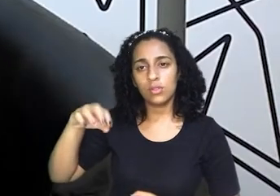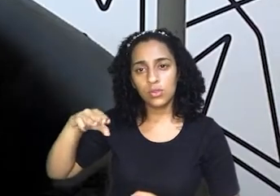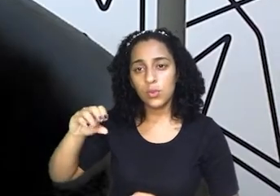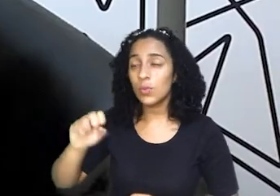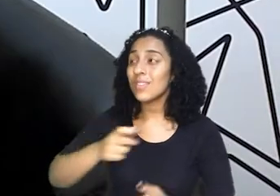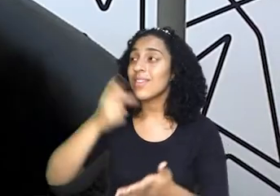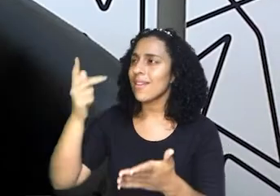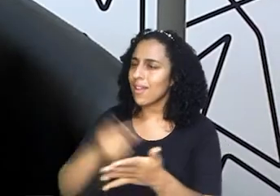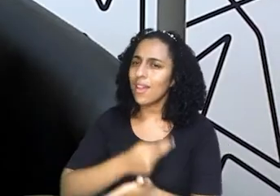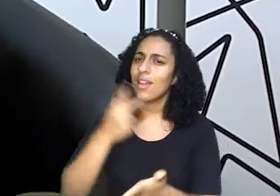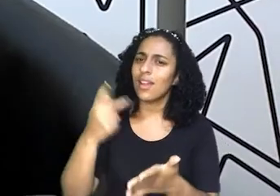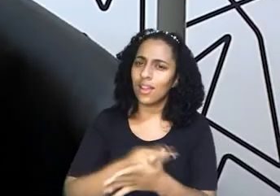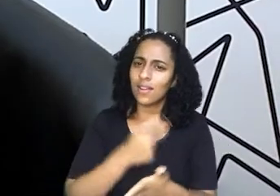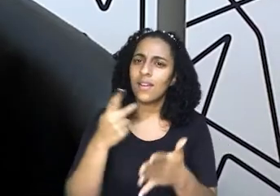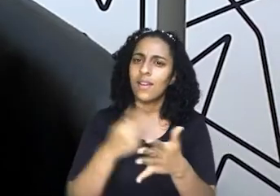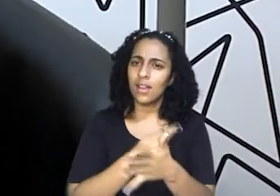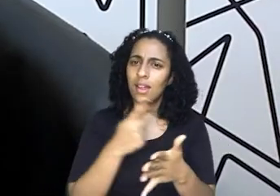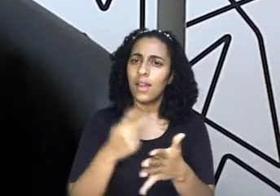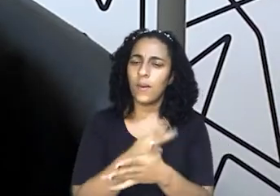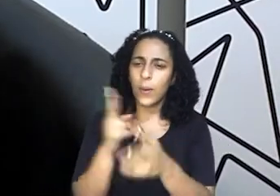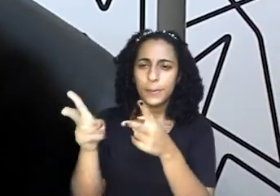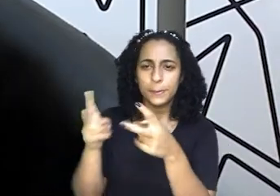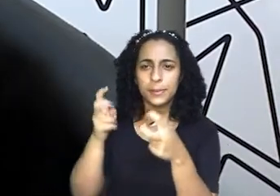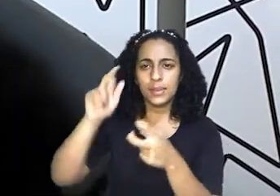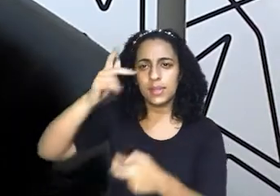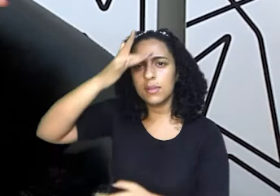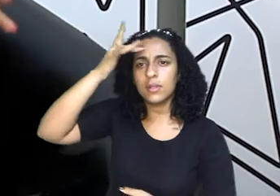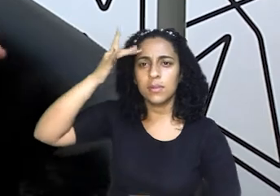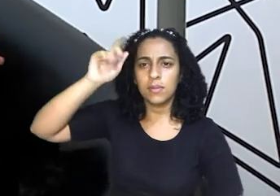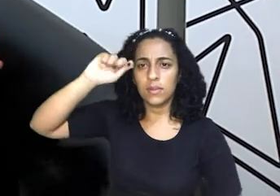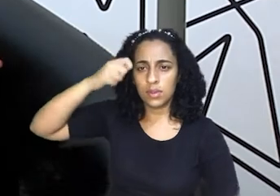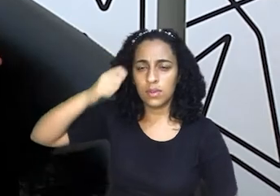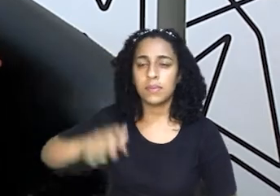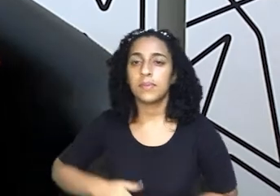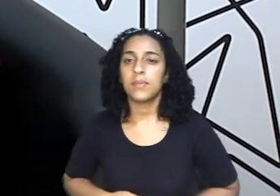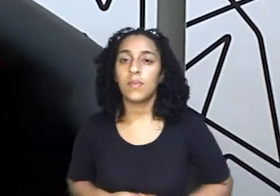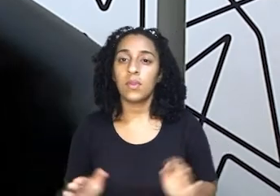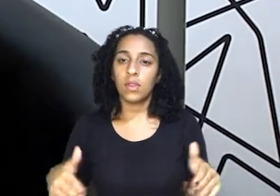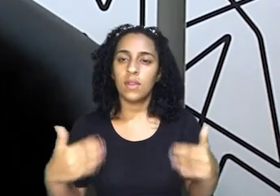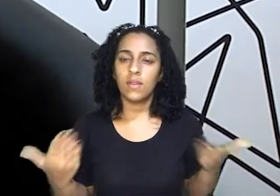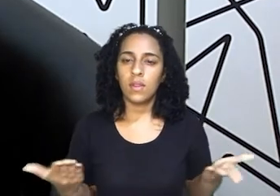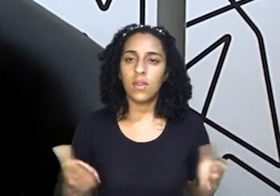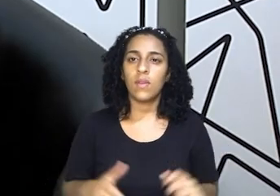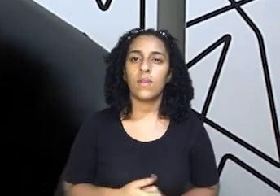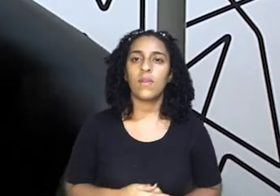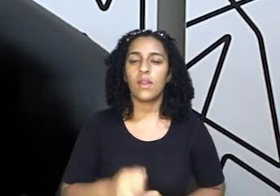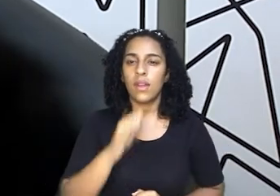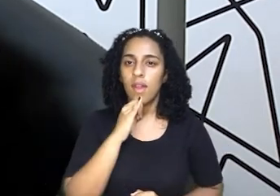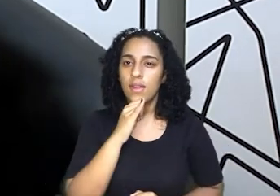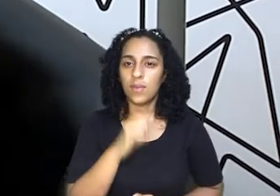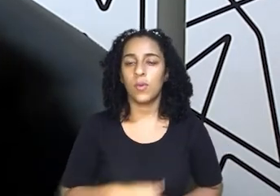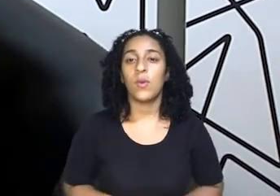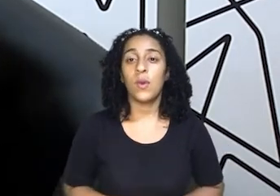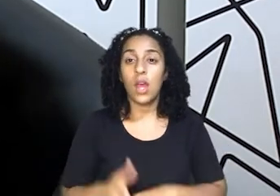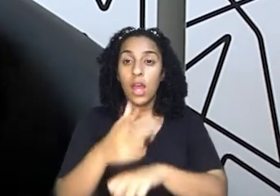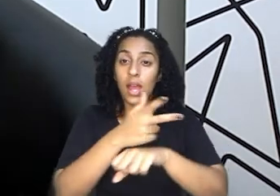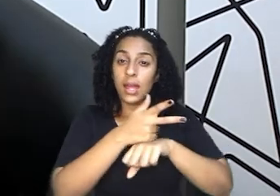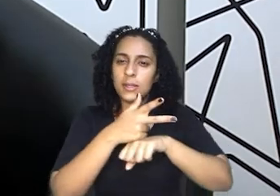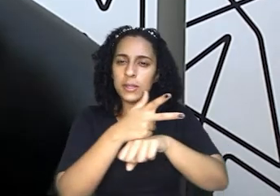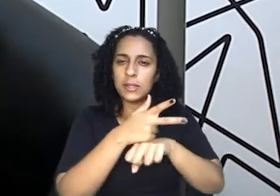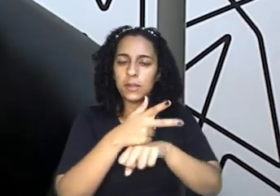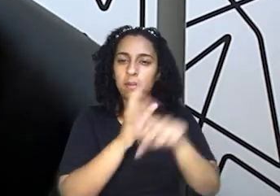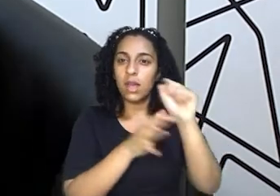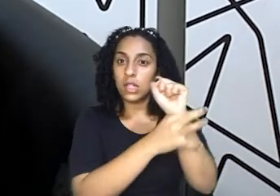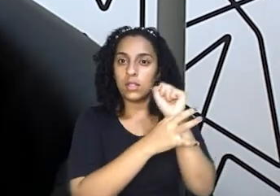erram muito na identificação dessas pessoas negras então quando a gente passa numa nessas câmeras de segurança